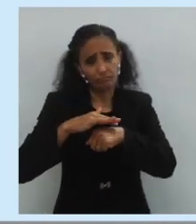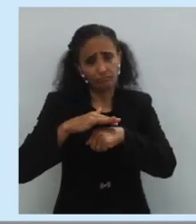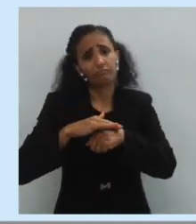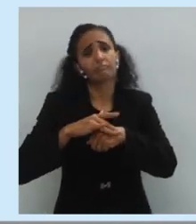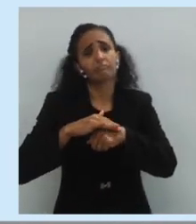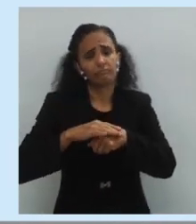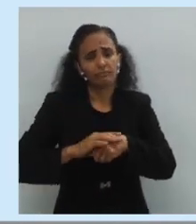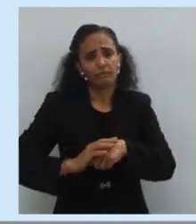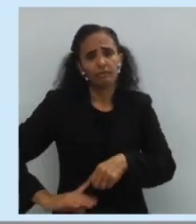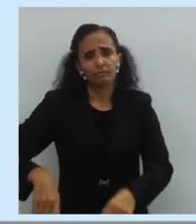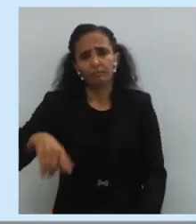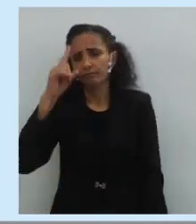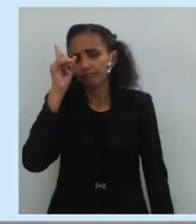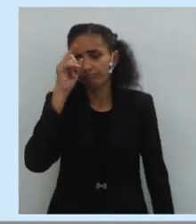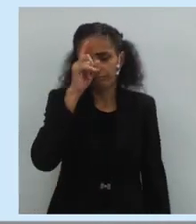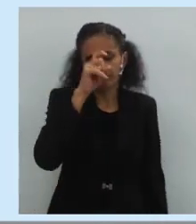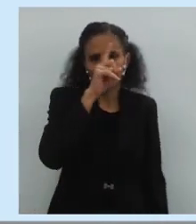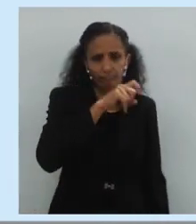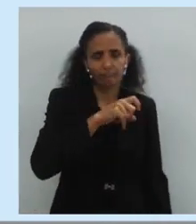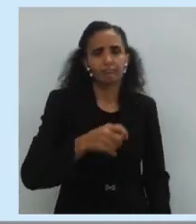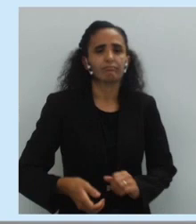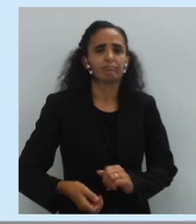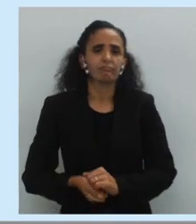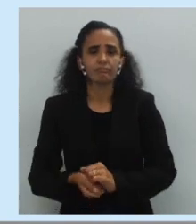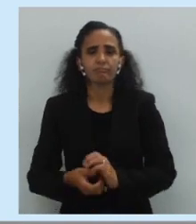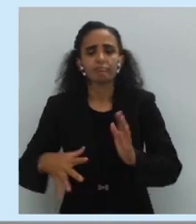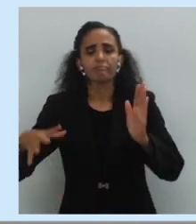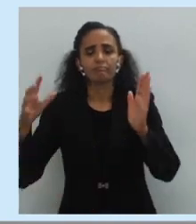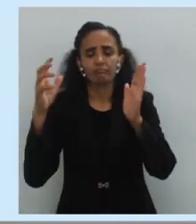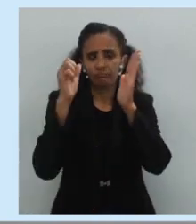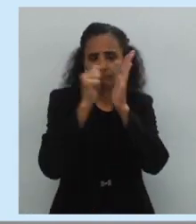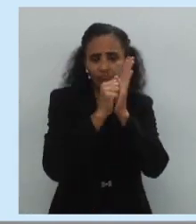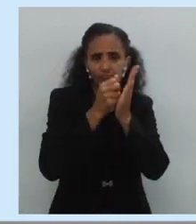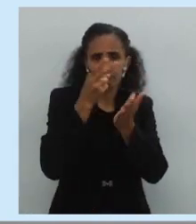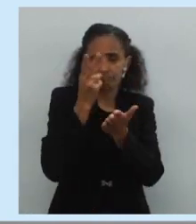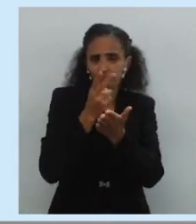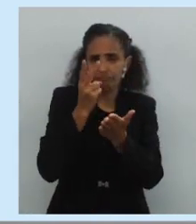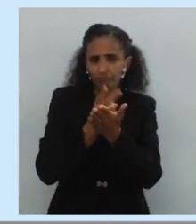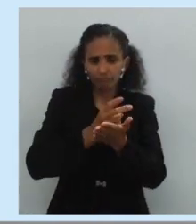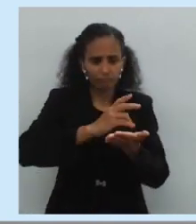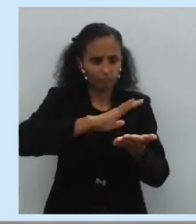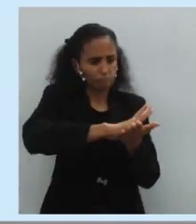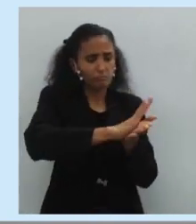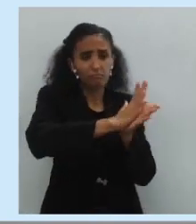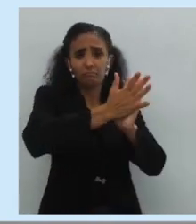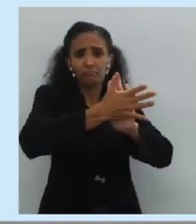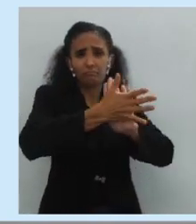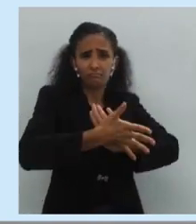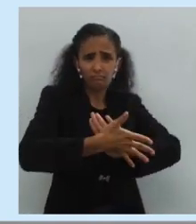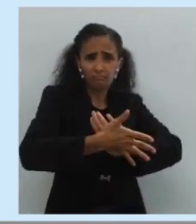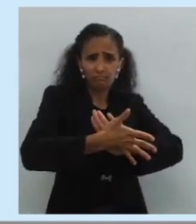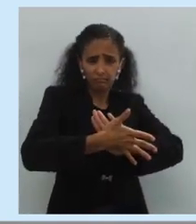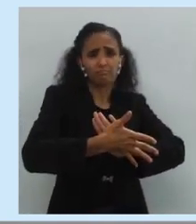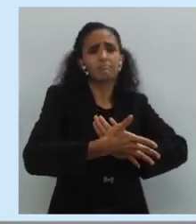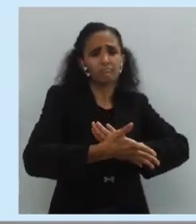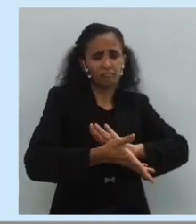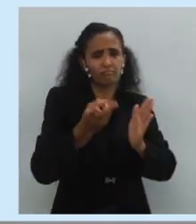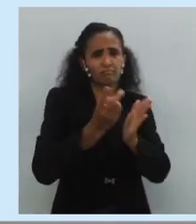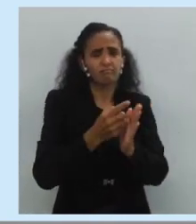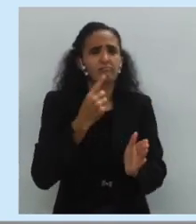HIV, né, o qual persiste em uma forma inativa. O HIV, ele destrói